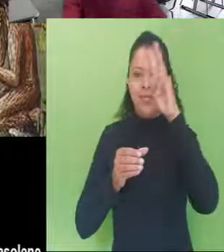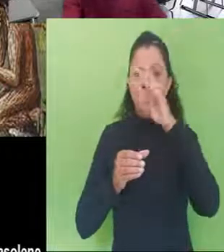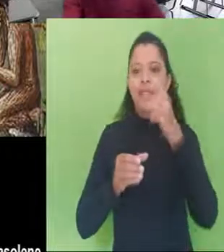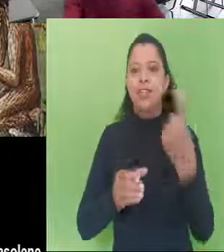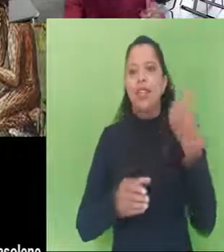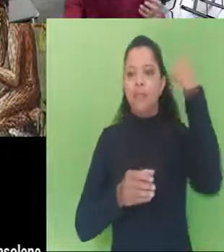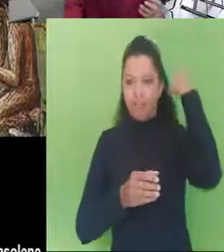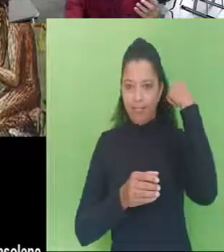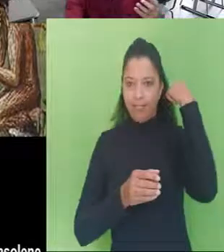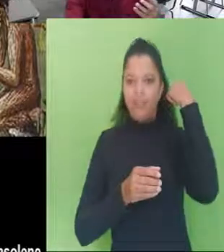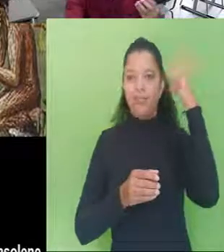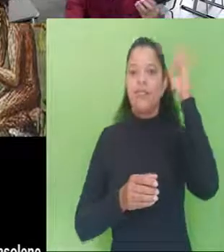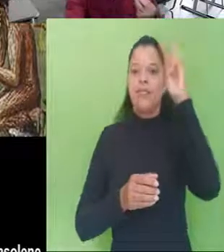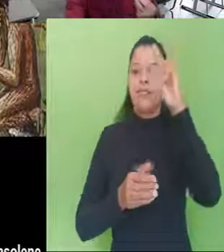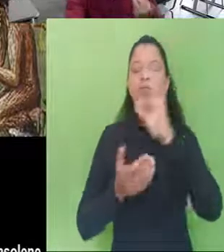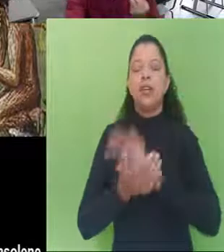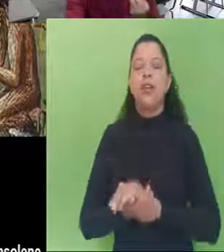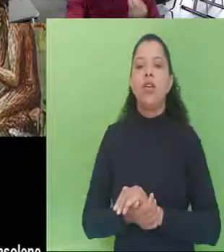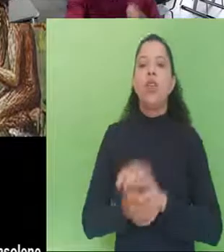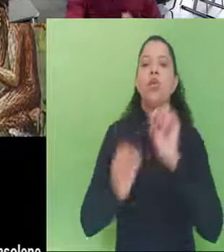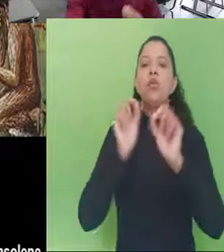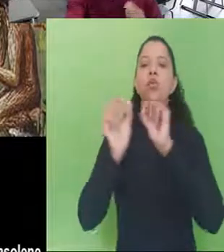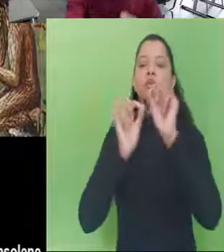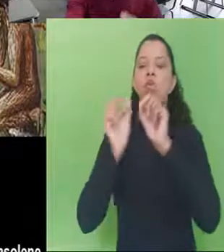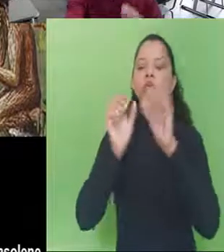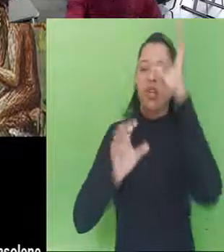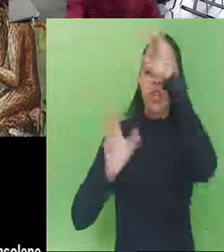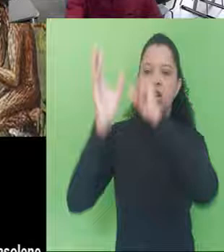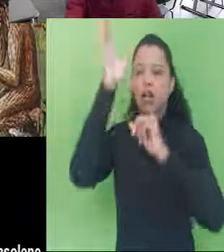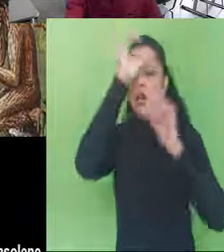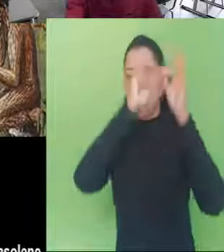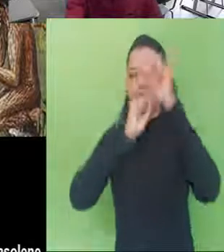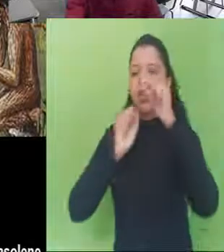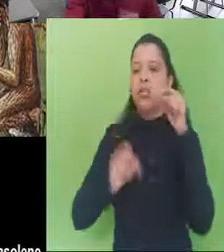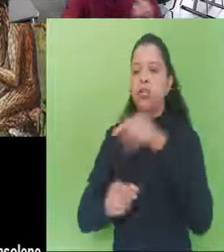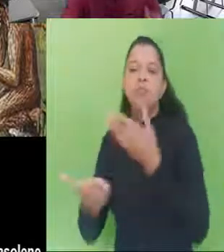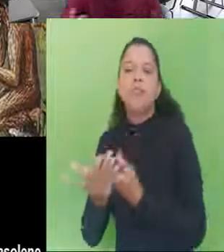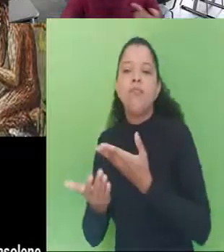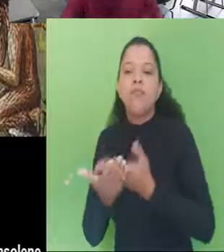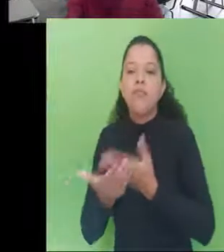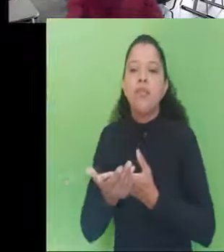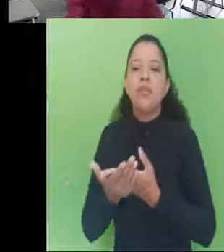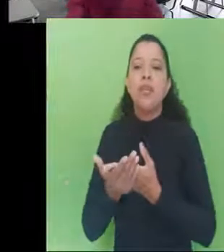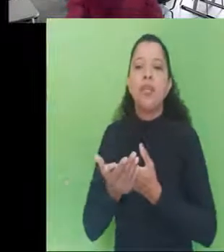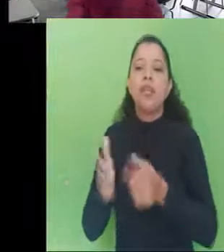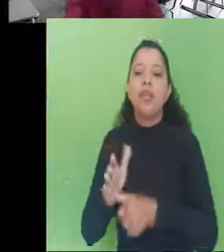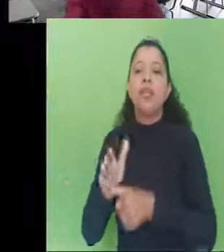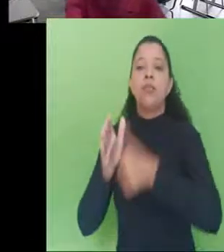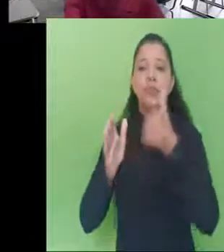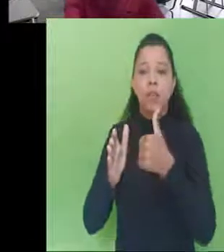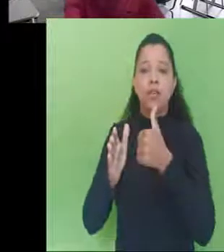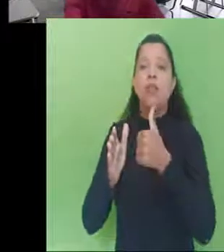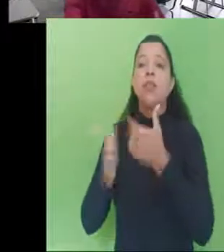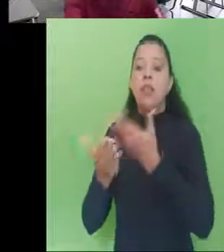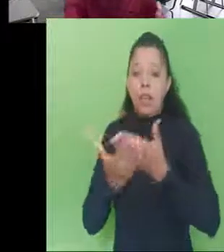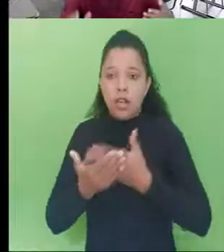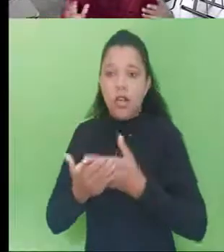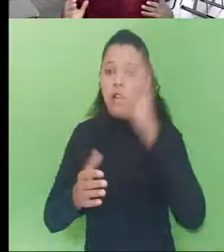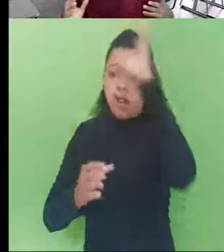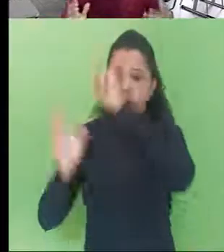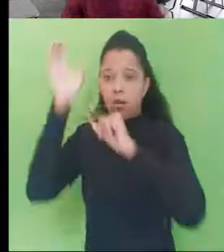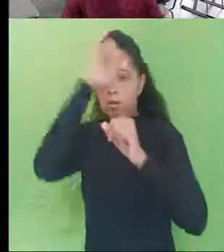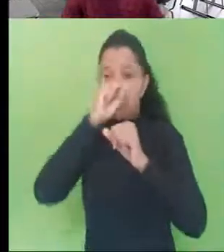antiga. Beleza? E o que a gente vai aprender nesta aula? Nesta primeira aula, a gente vai aprender